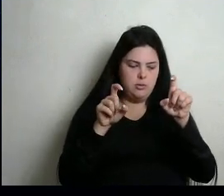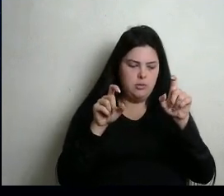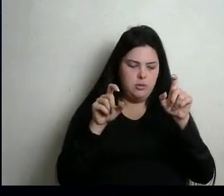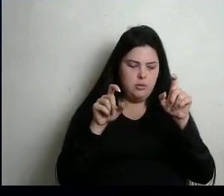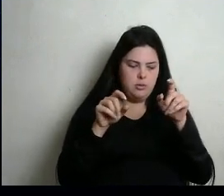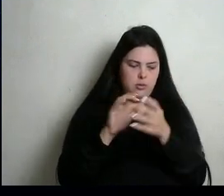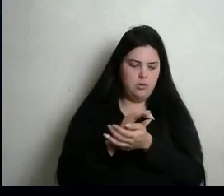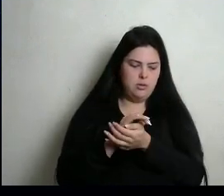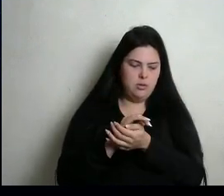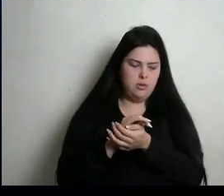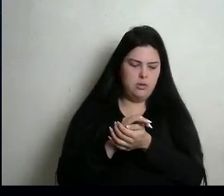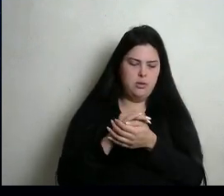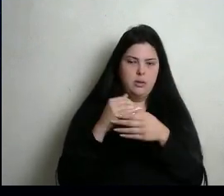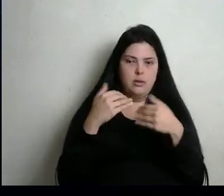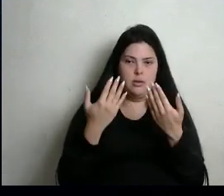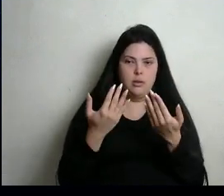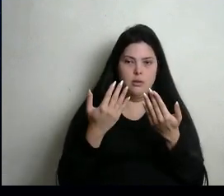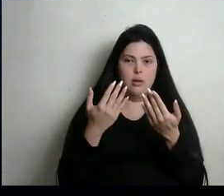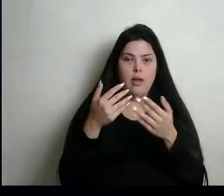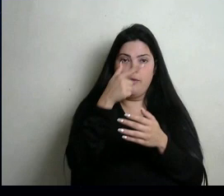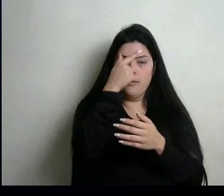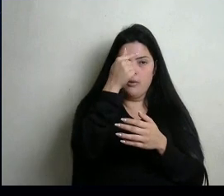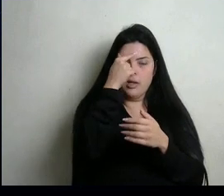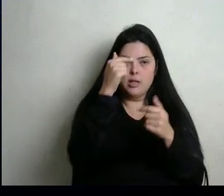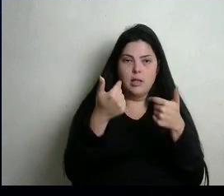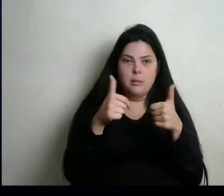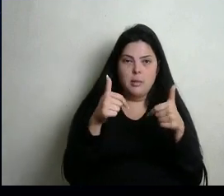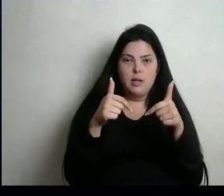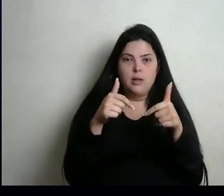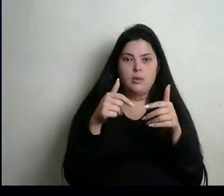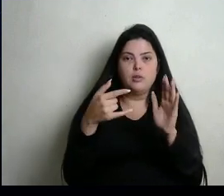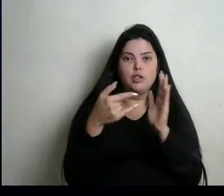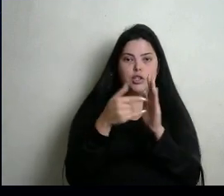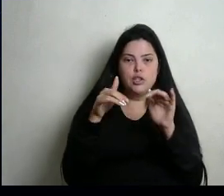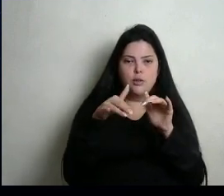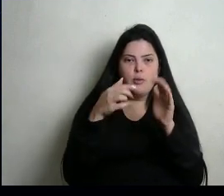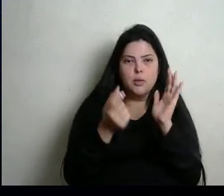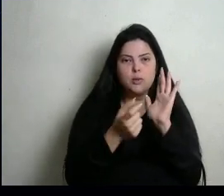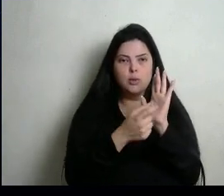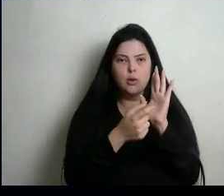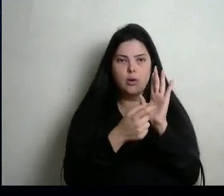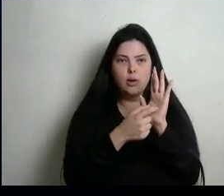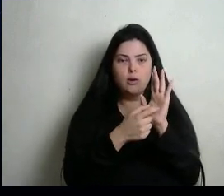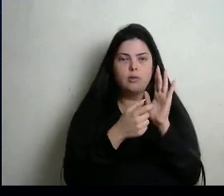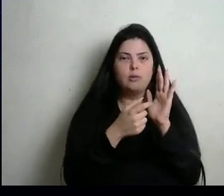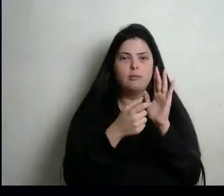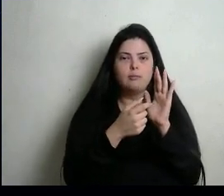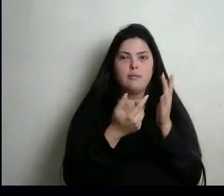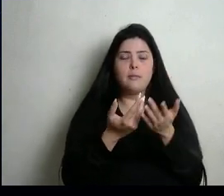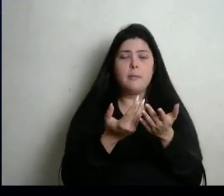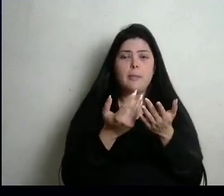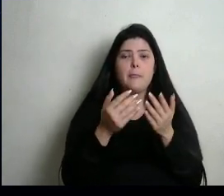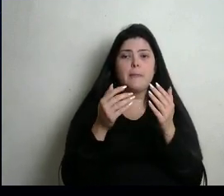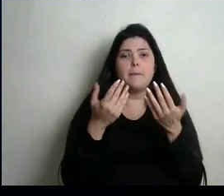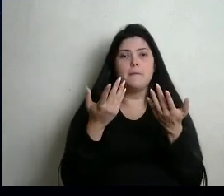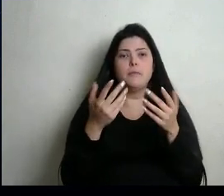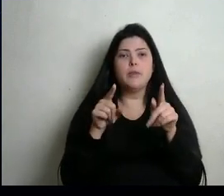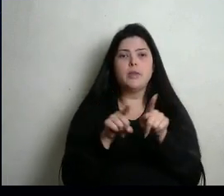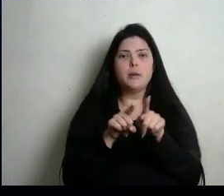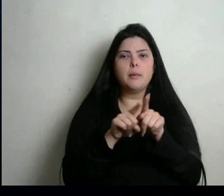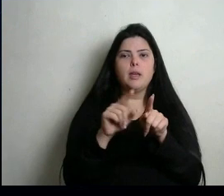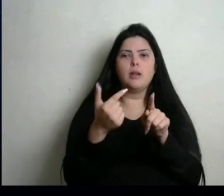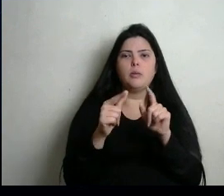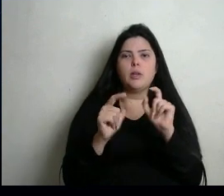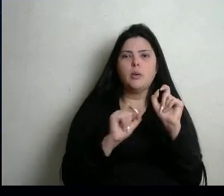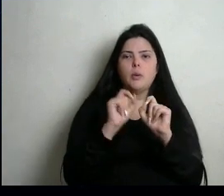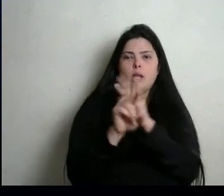já ainda na faculdade, trabalhando muito com desenvolvimento de software, eu, no paralelo, mesmo não tendo